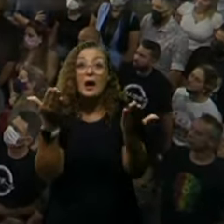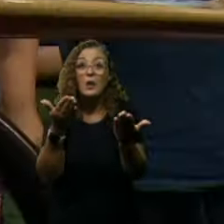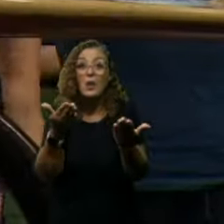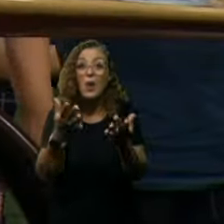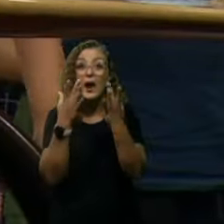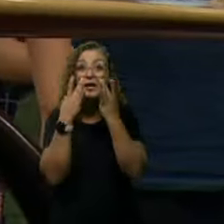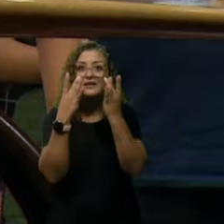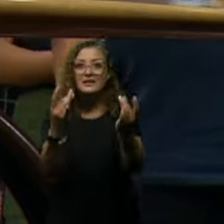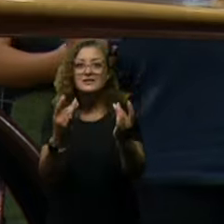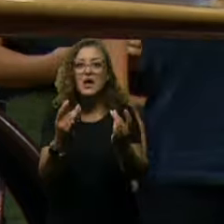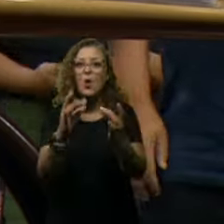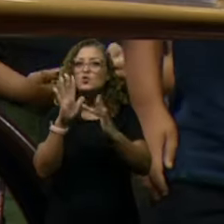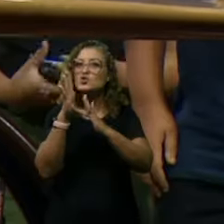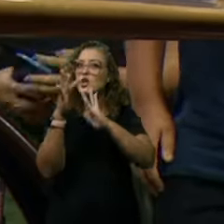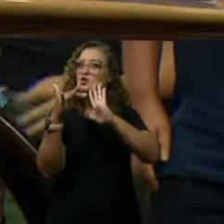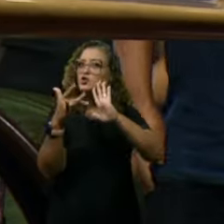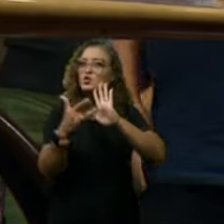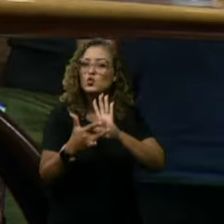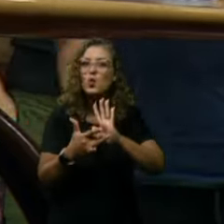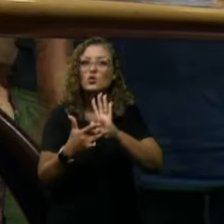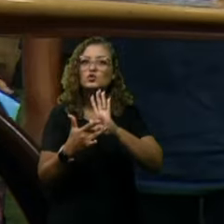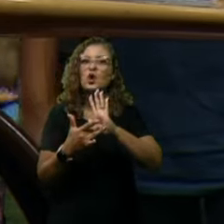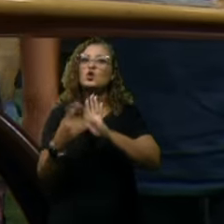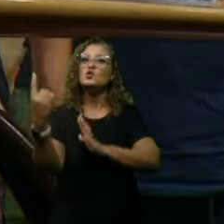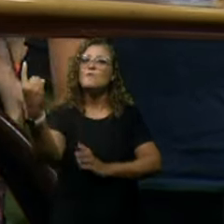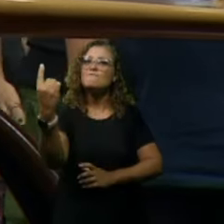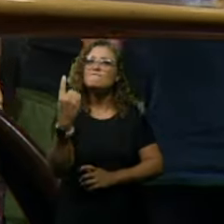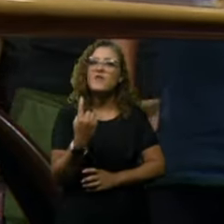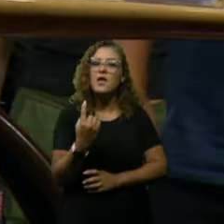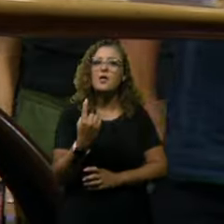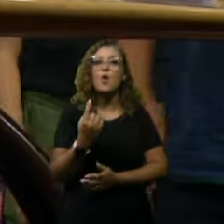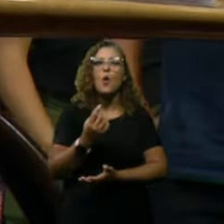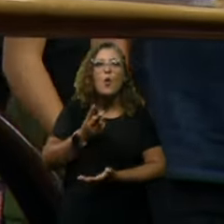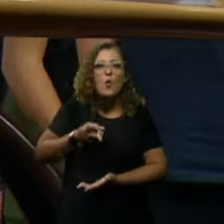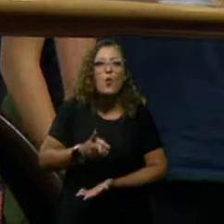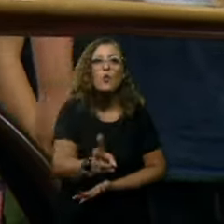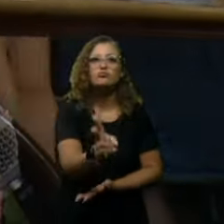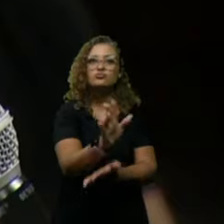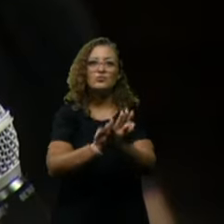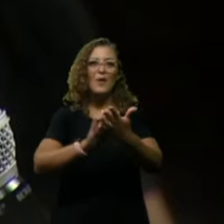Camila Jesus não veio continuar nada